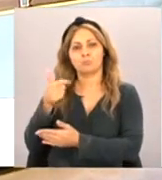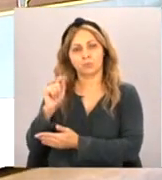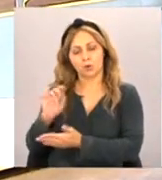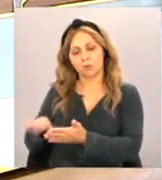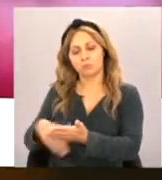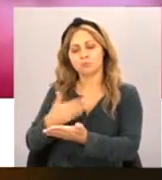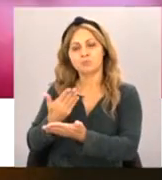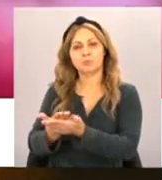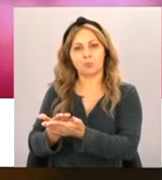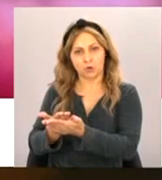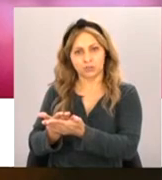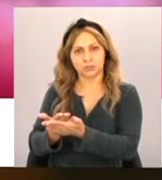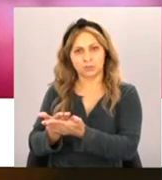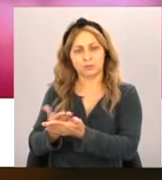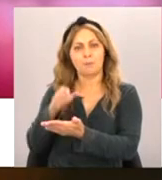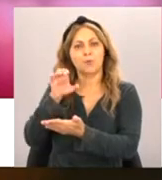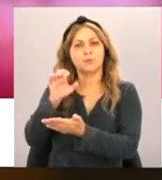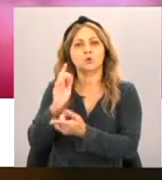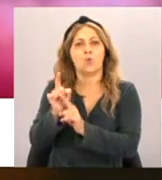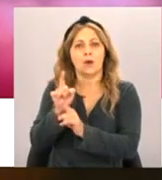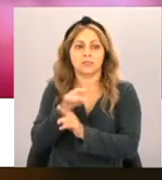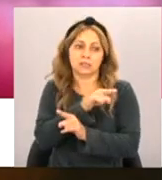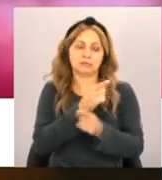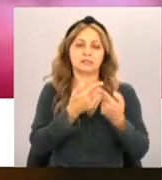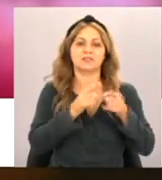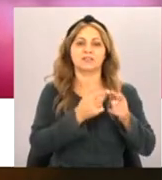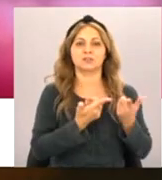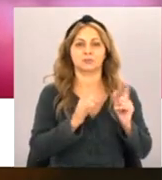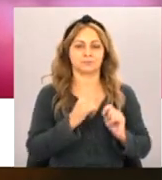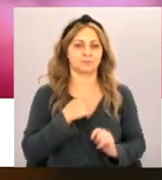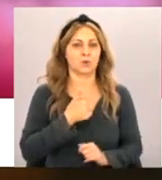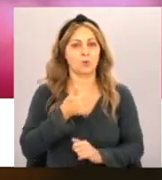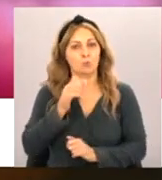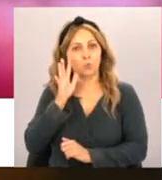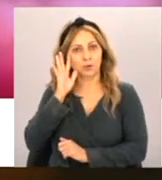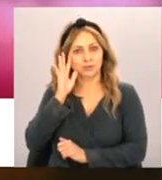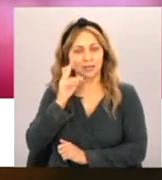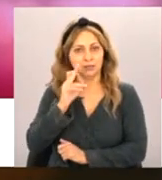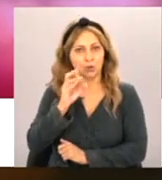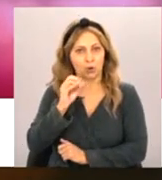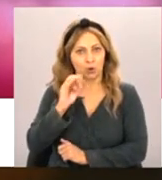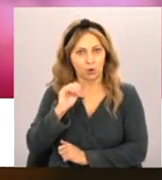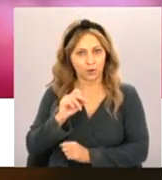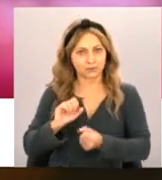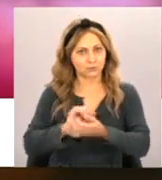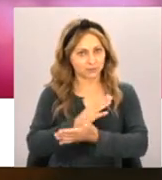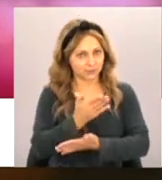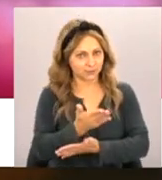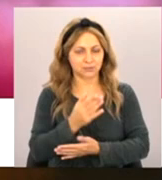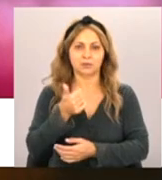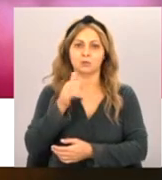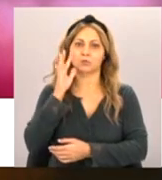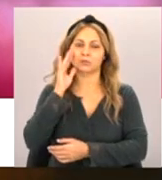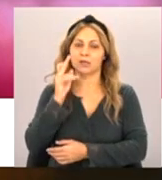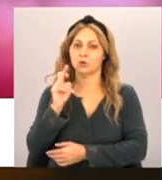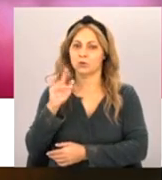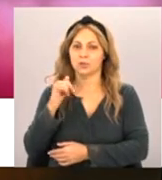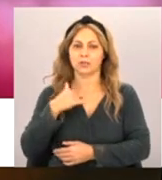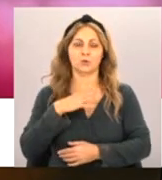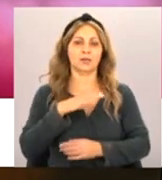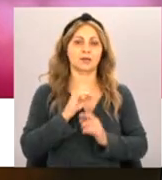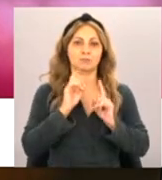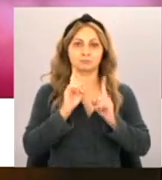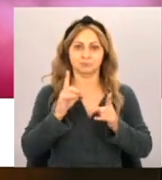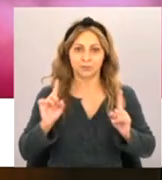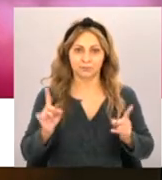que o livro não vem muito boa tarde boa tarde ao Ruivo à tarde de Rosa queria só sempre me dar uma brevíssima nota